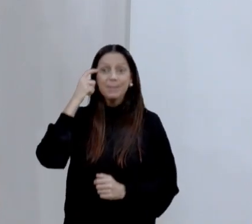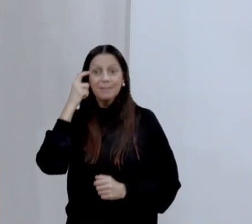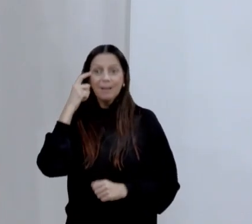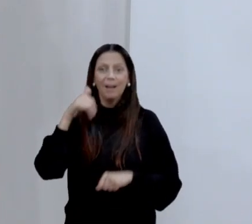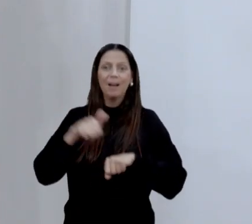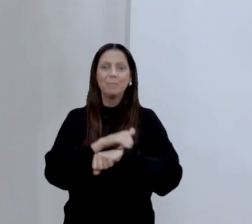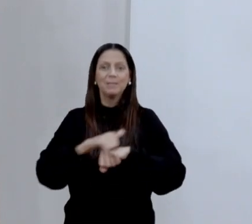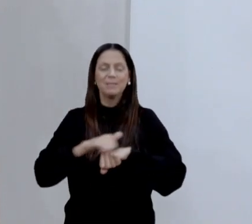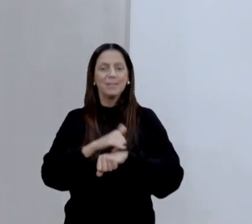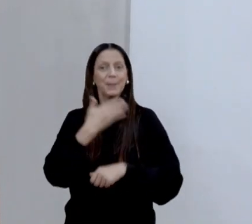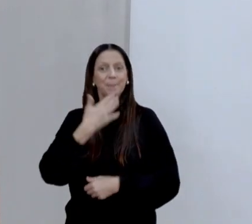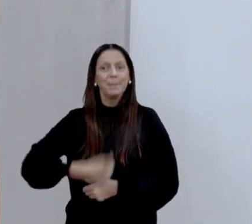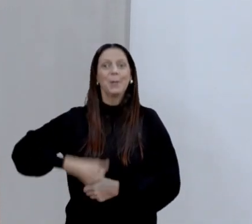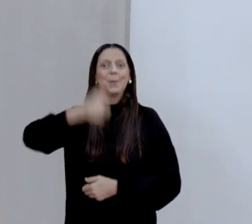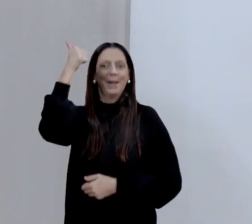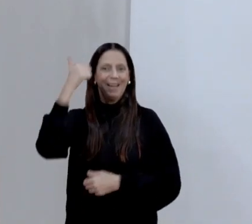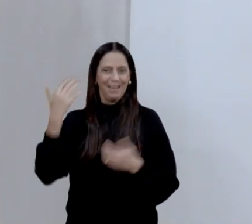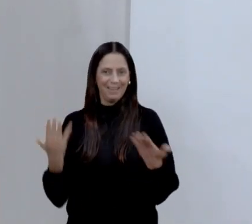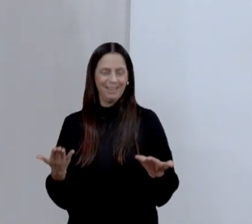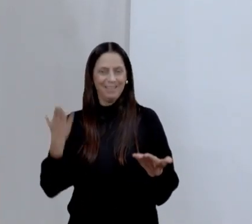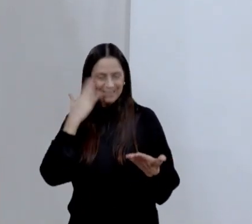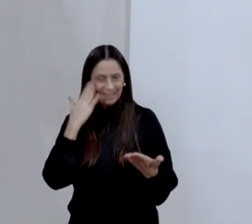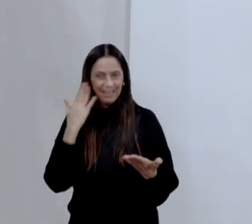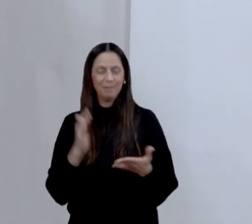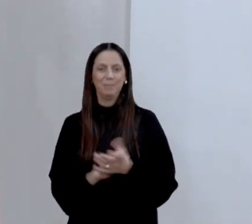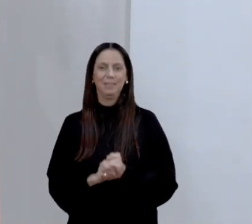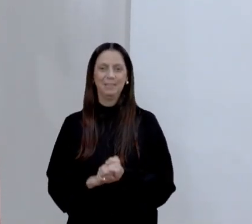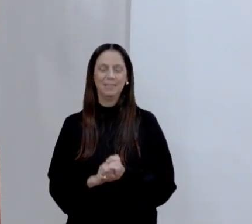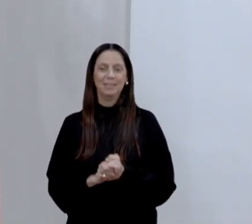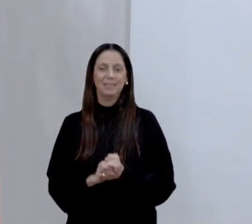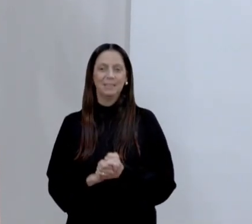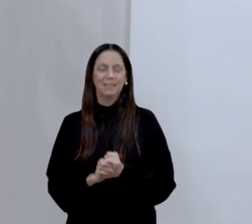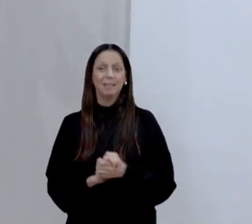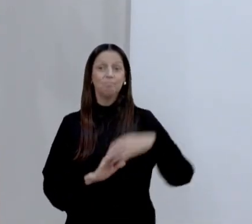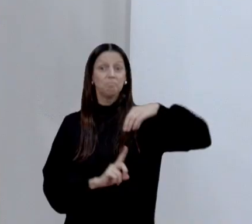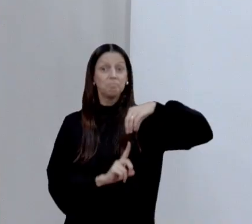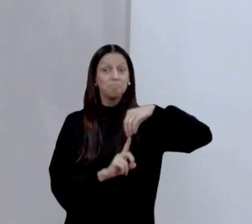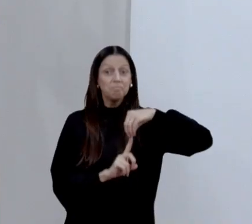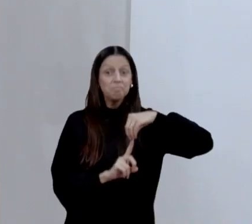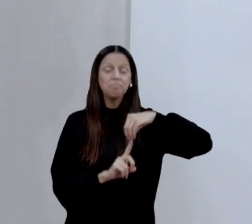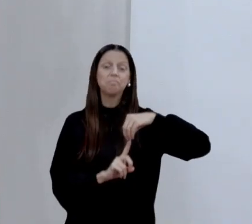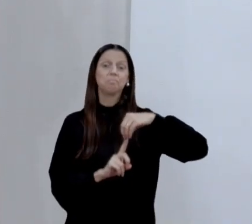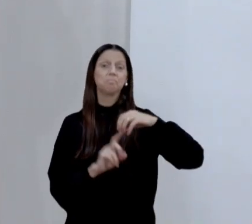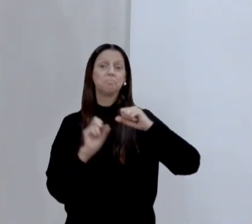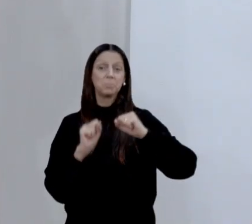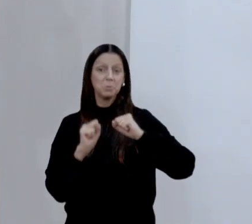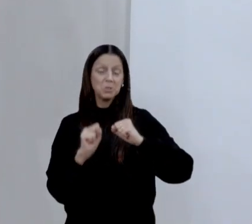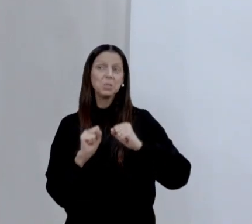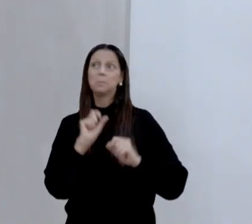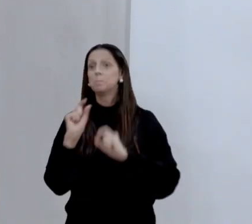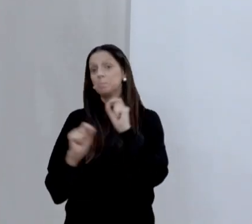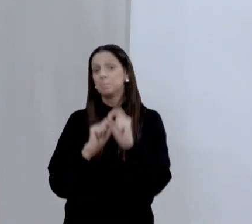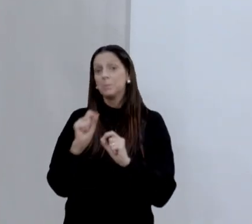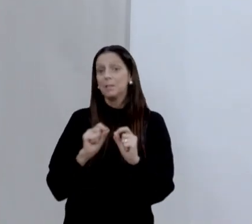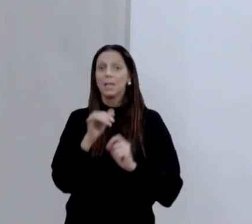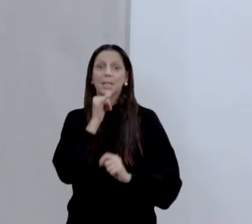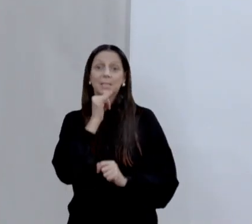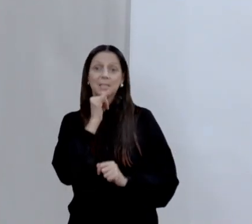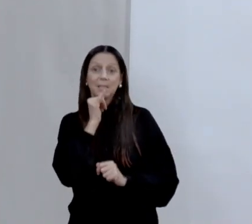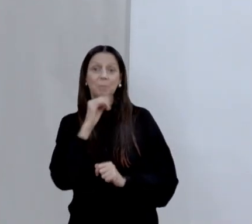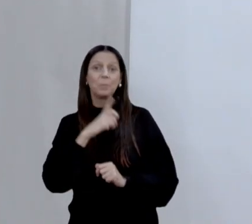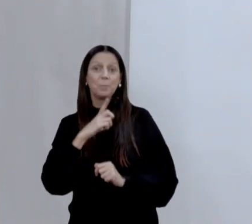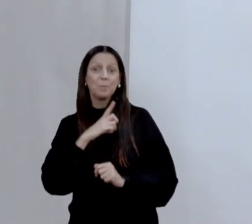Mas eu estou falando de colocar, vereador Brunuim, nesses abrigos de ônibus, por exemplo, do troncal 10, um